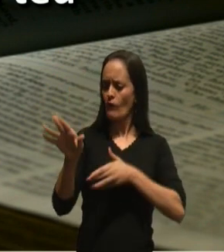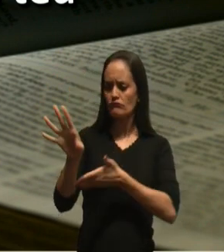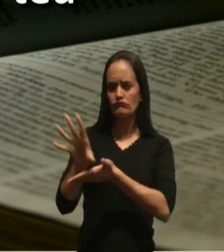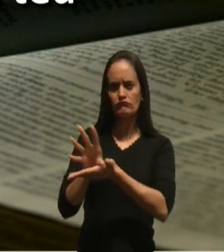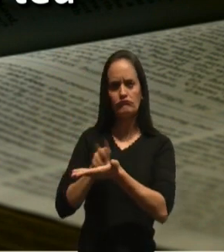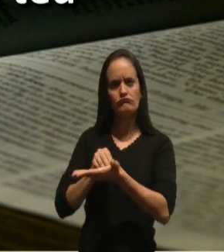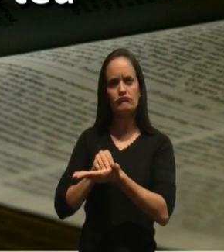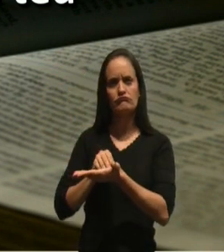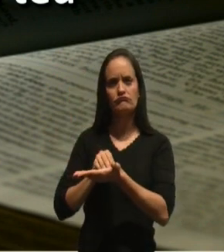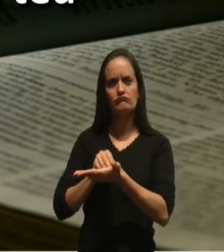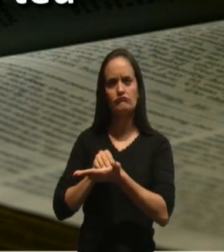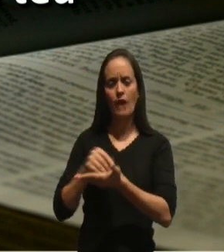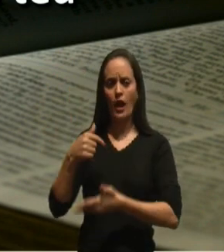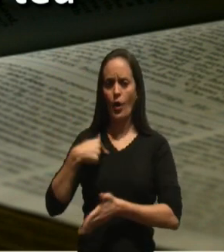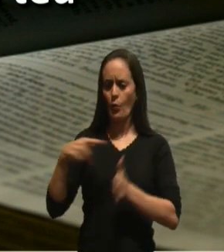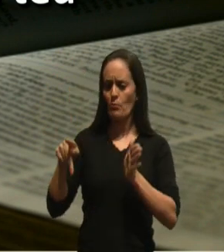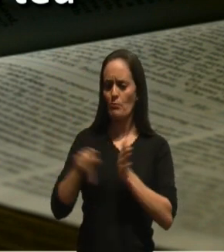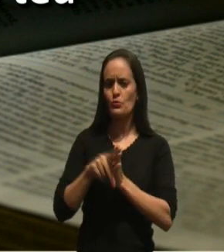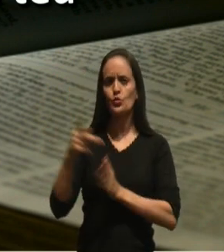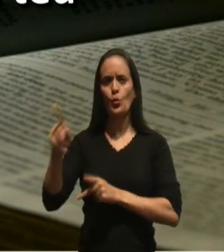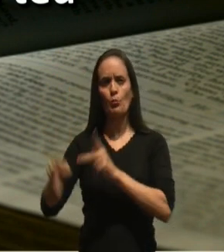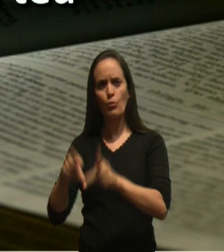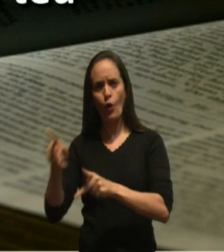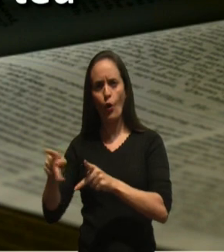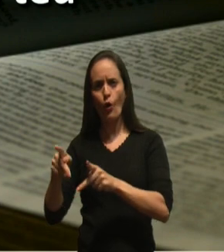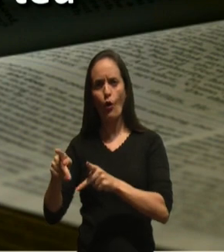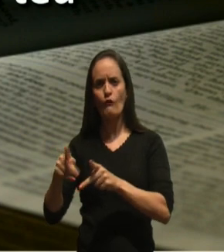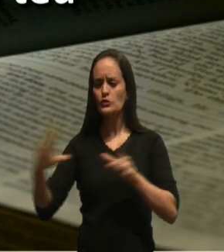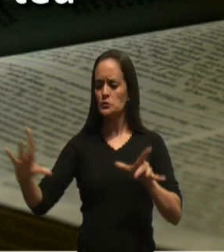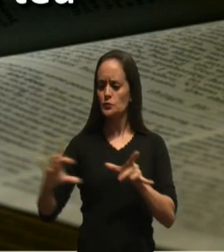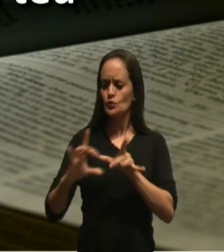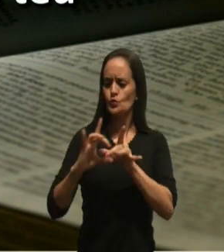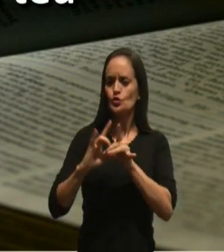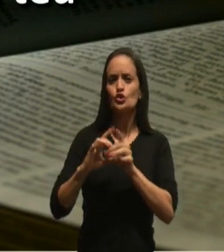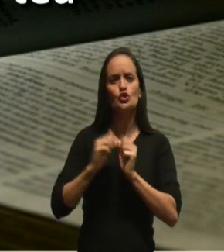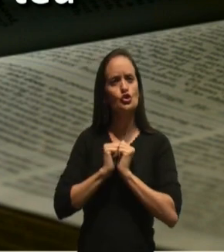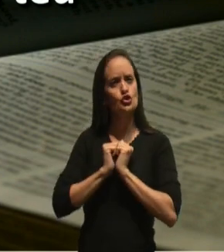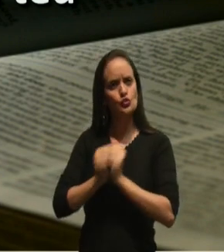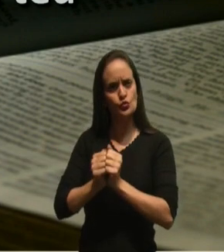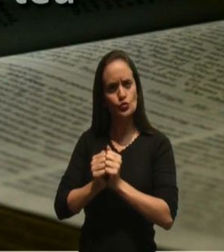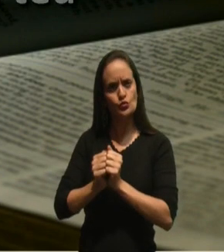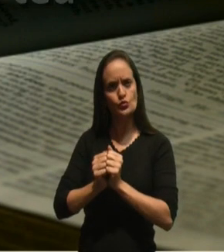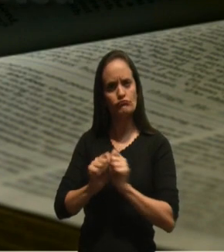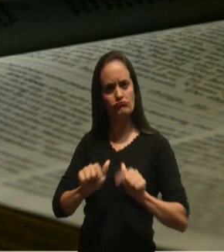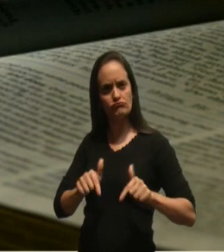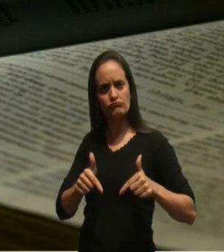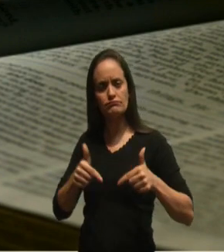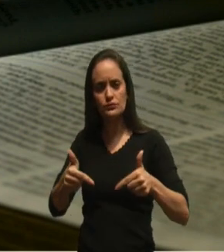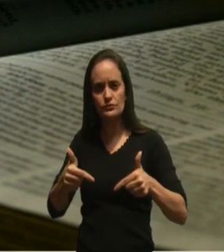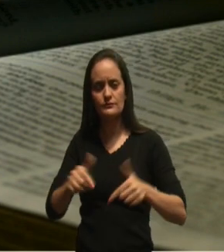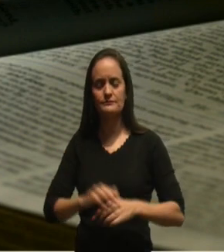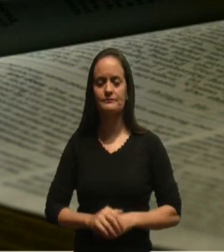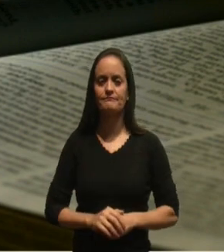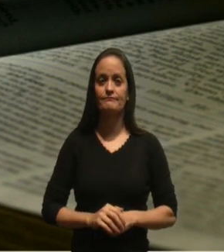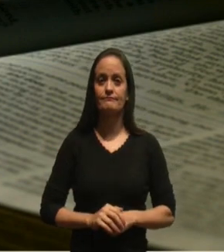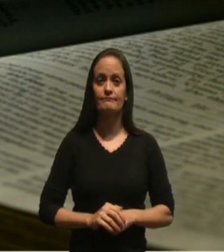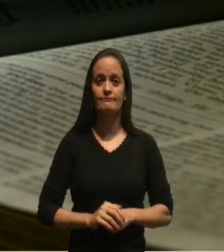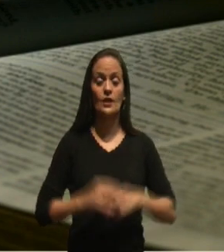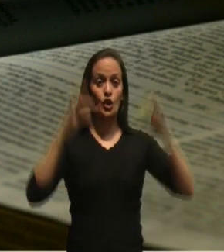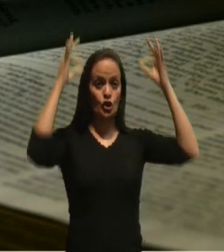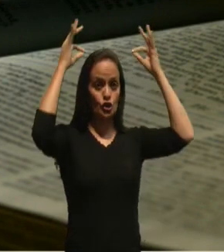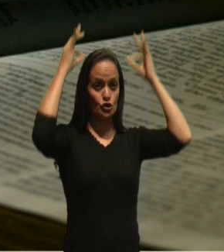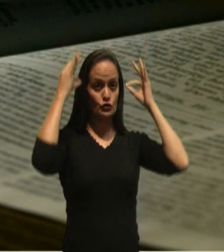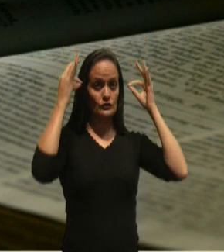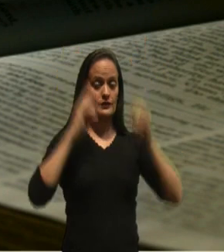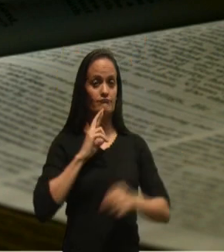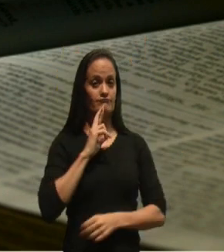meu povo como o teu povo. Iremos juntos contigo à peleja. E disse mais Josafá ao rei